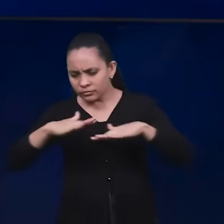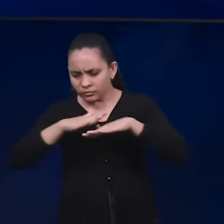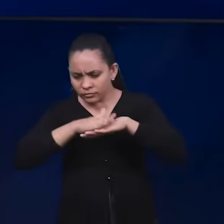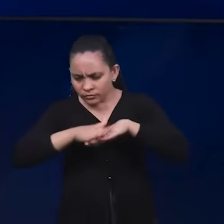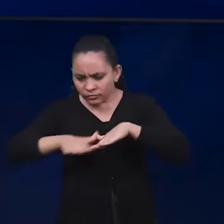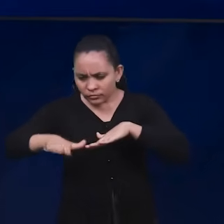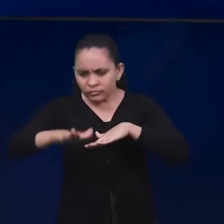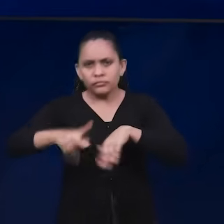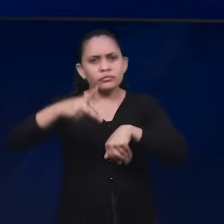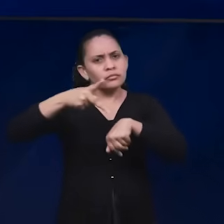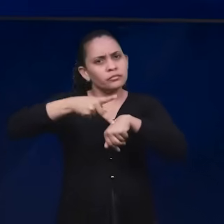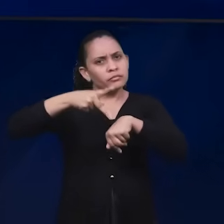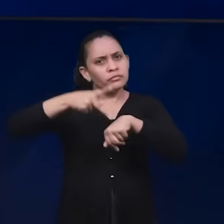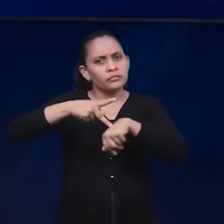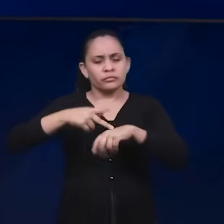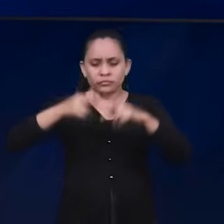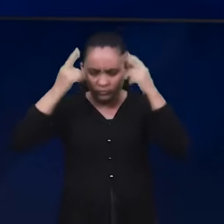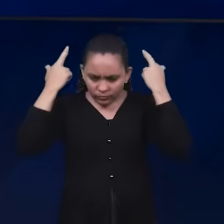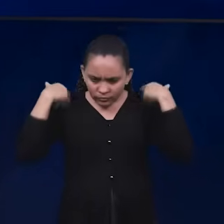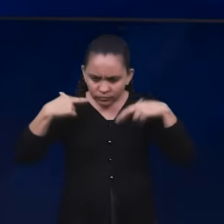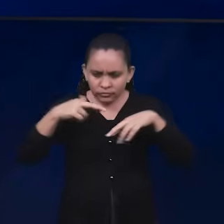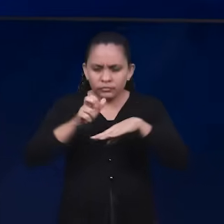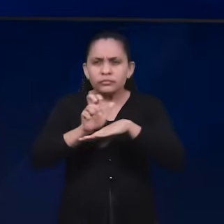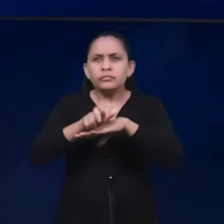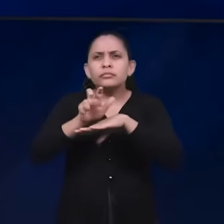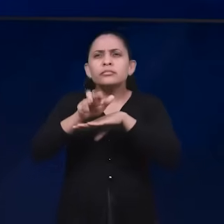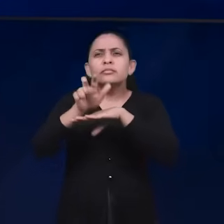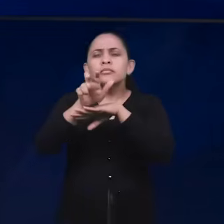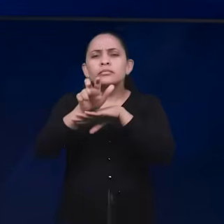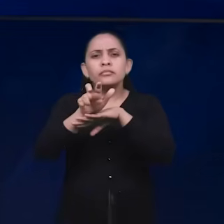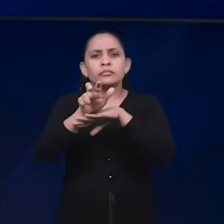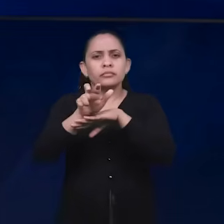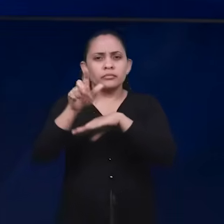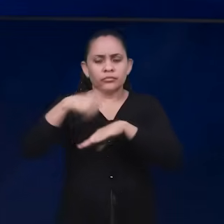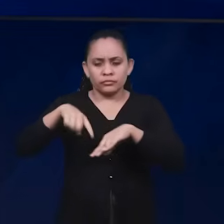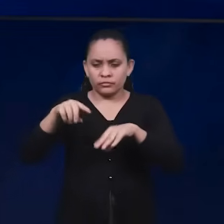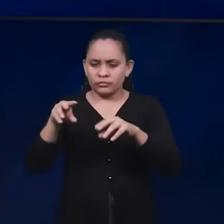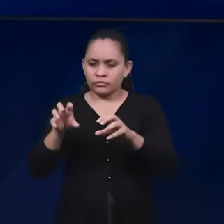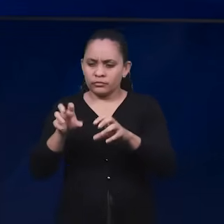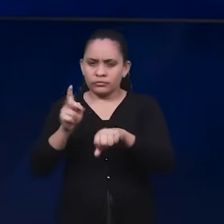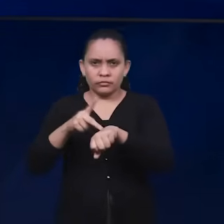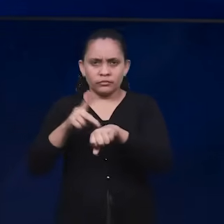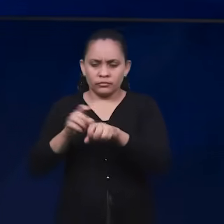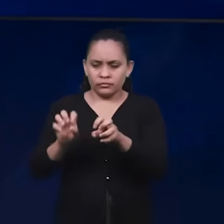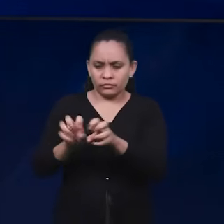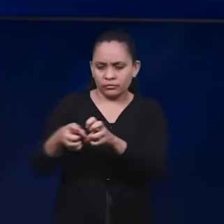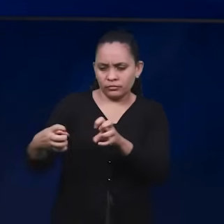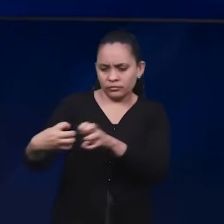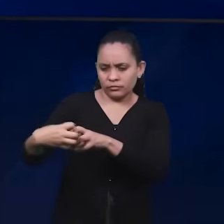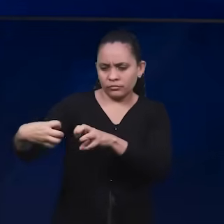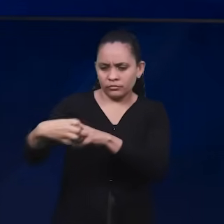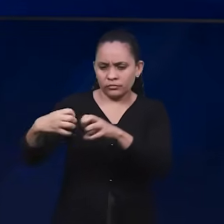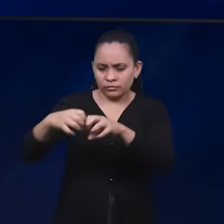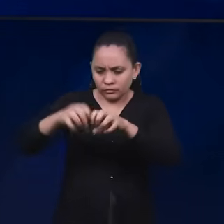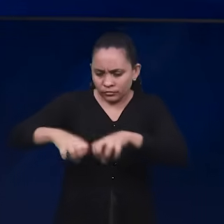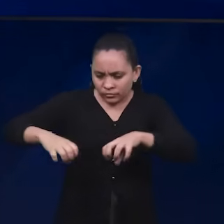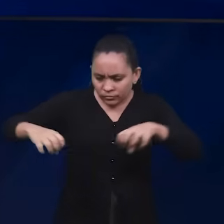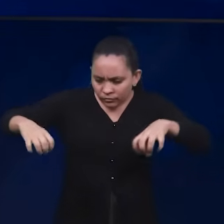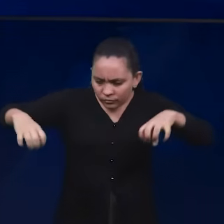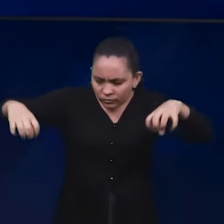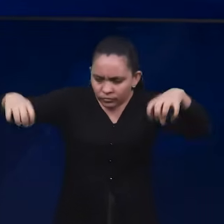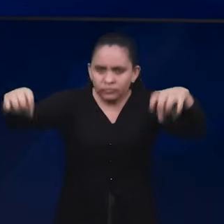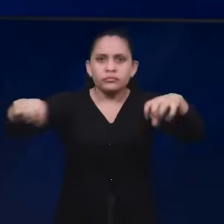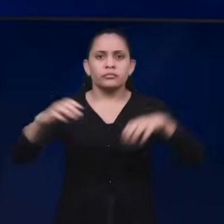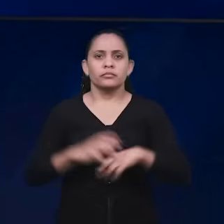pedras de pequena altura, porque a ovelha não é um animal alto. Então eles acumulavam as pedras e faziam um cercado de